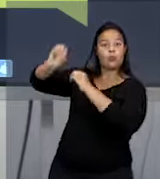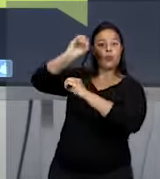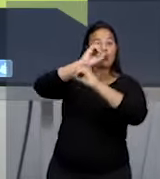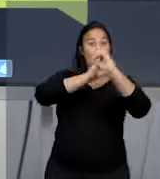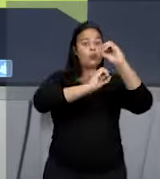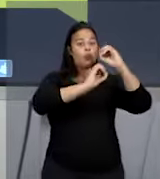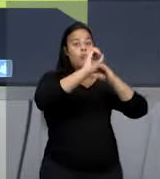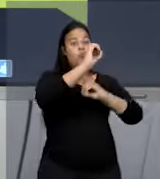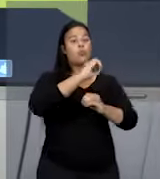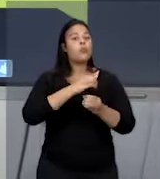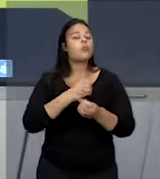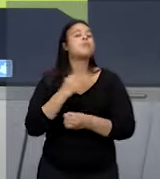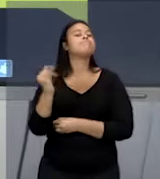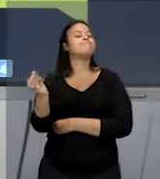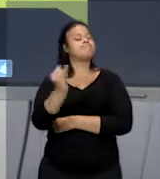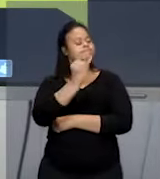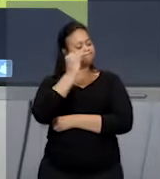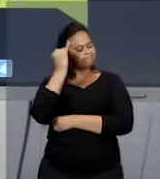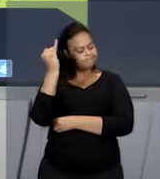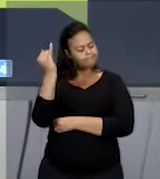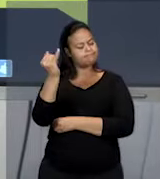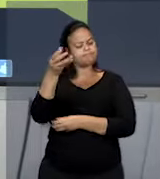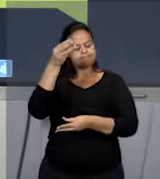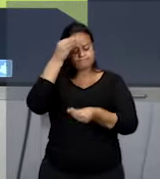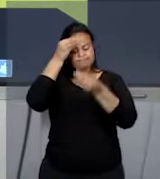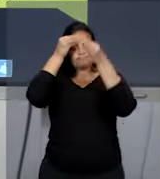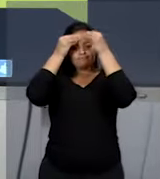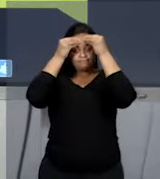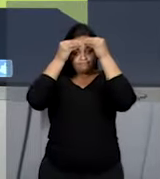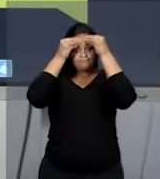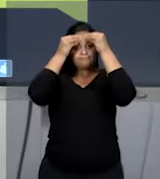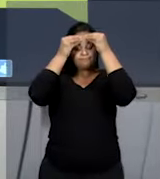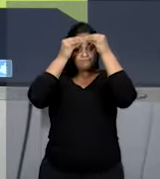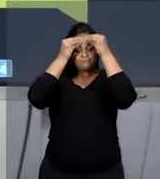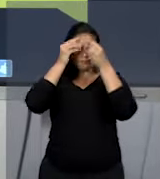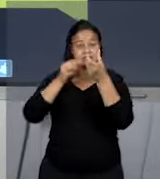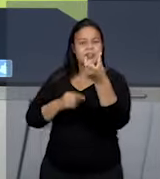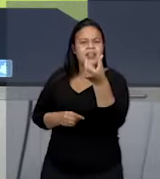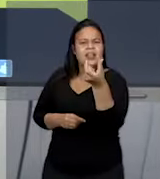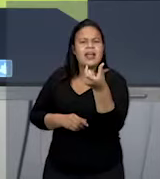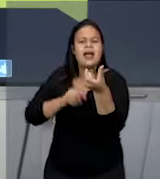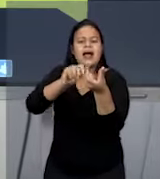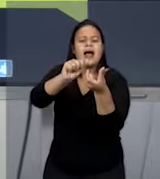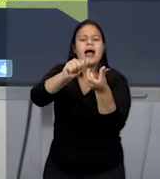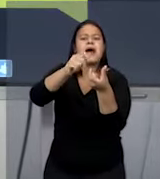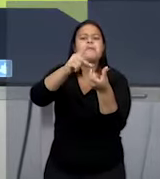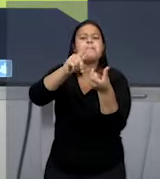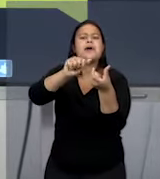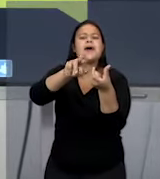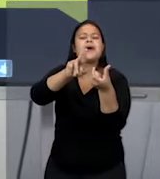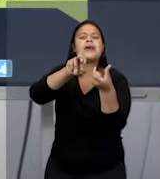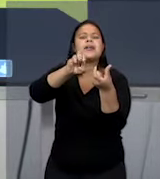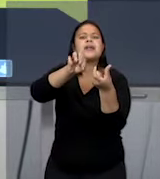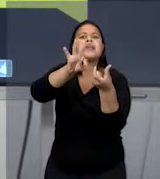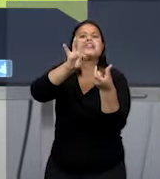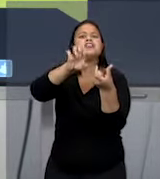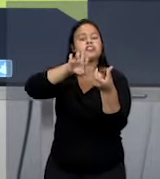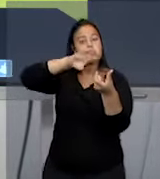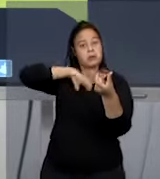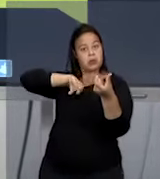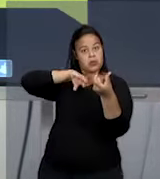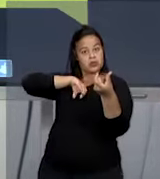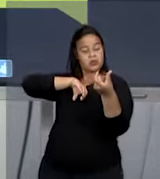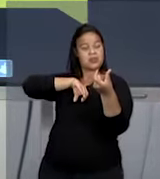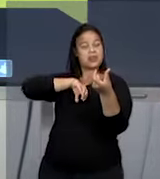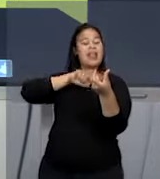sempre importante você guardar essa palavra, aparente. Na verdade, quem está